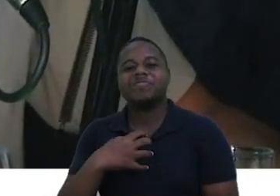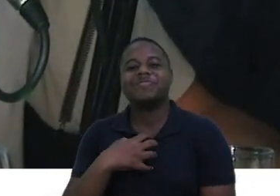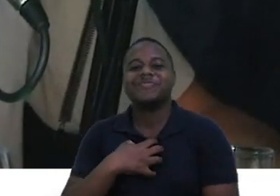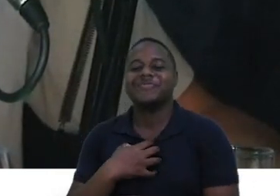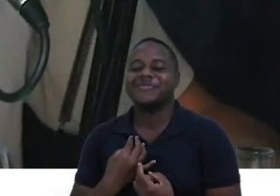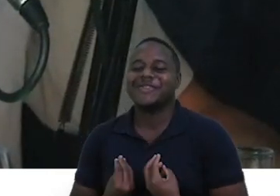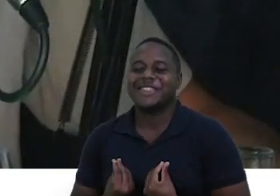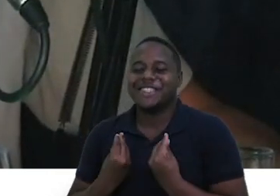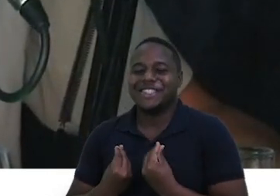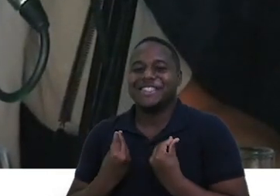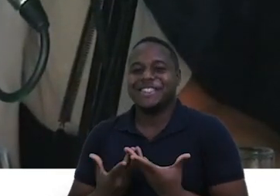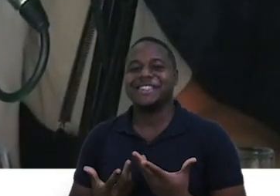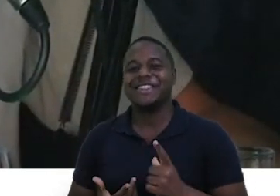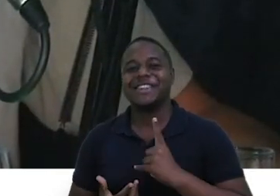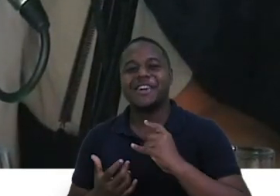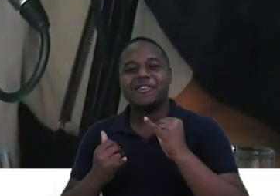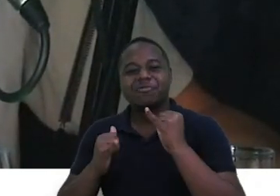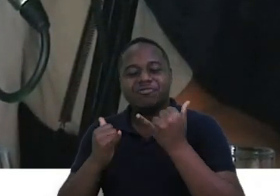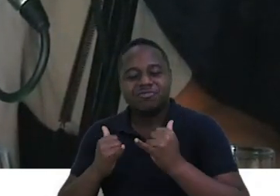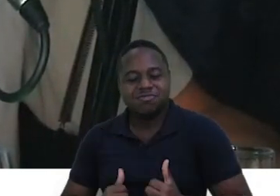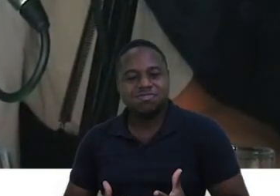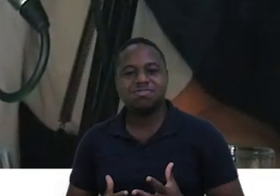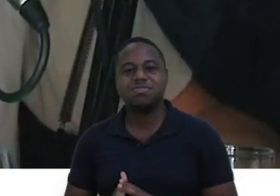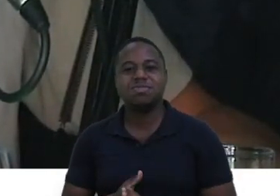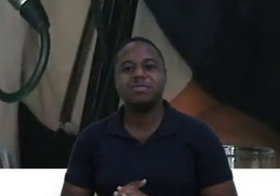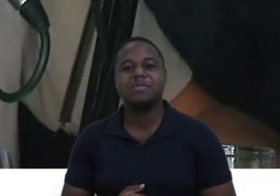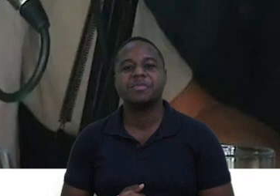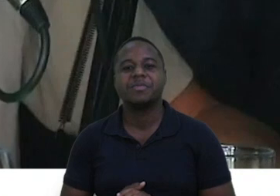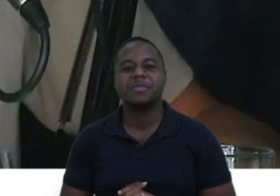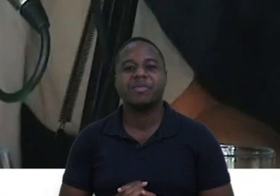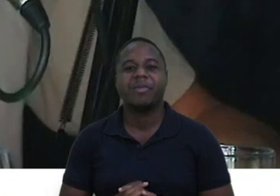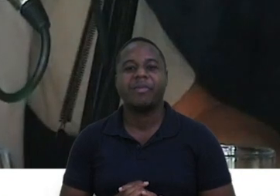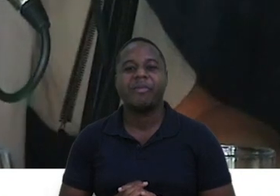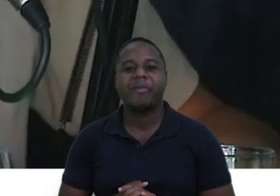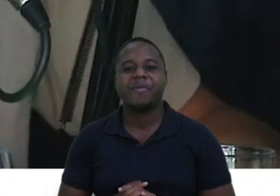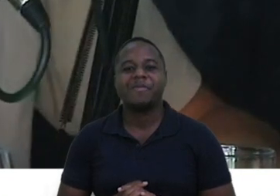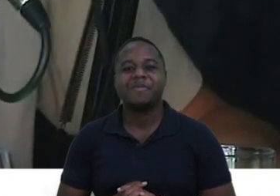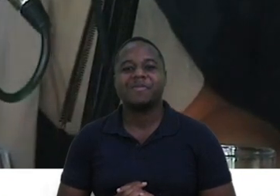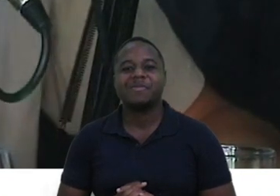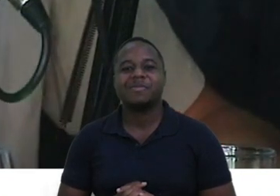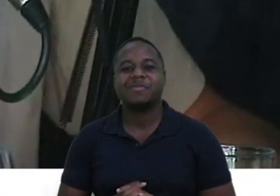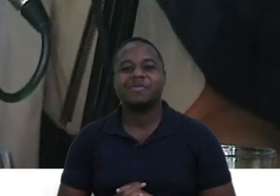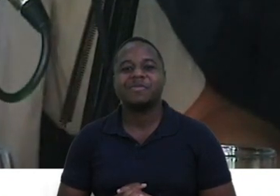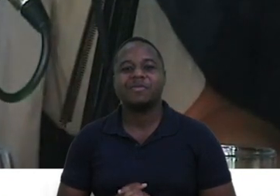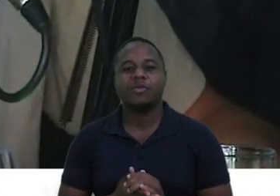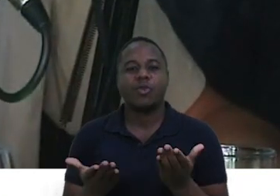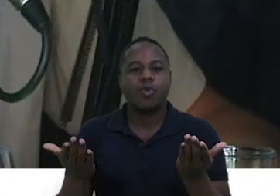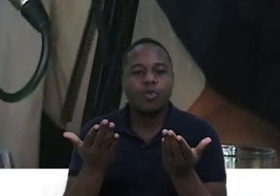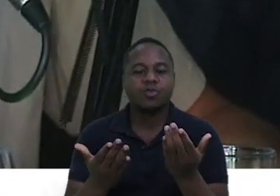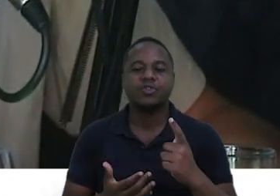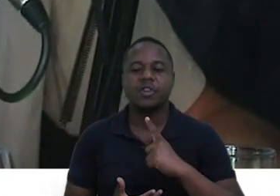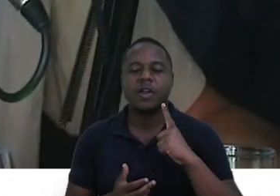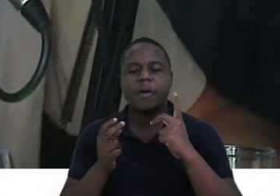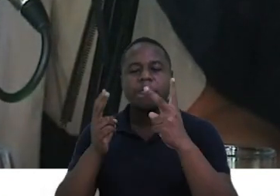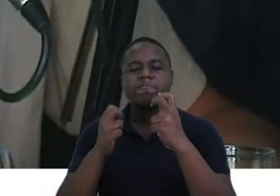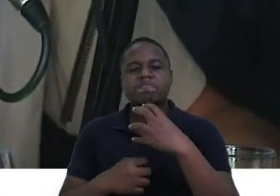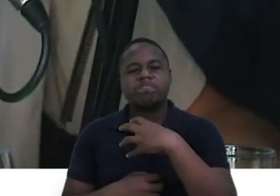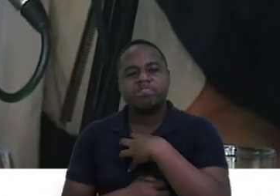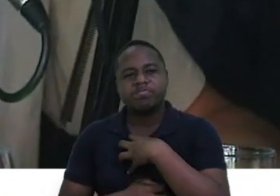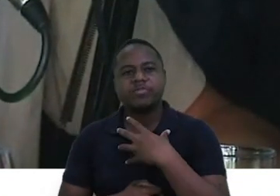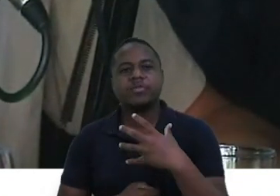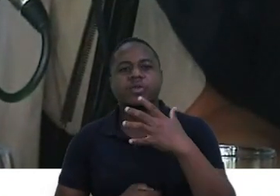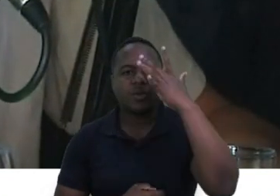sensação, com essa energia, né? E hoje eu percebo que a nossa dança, o